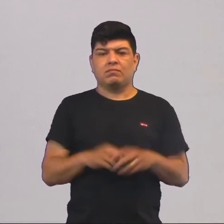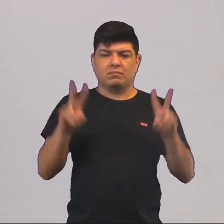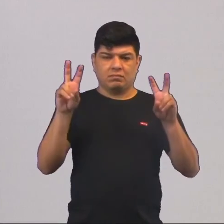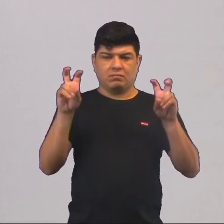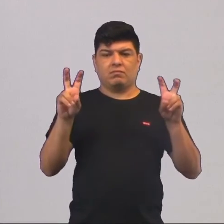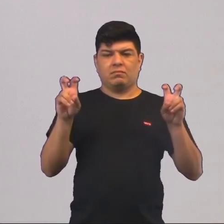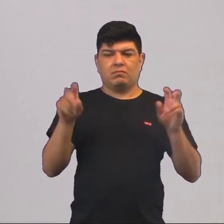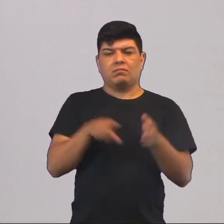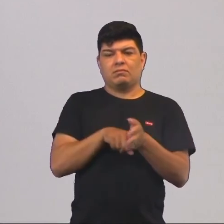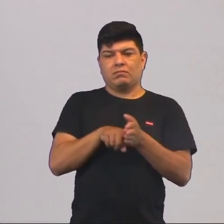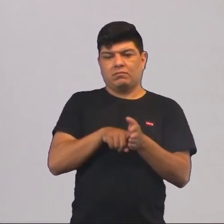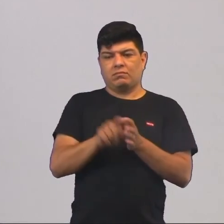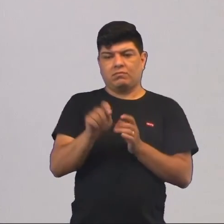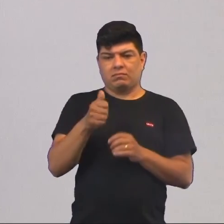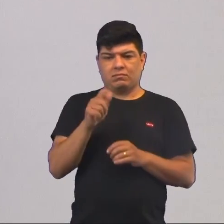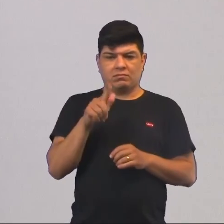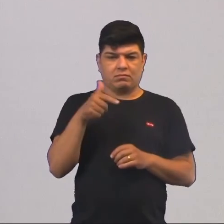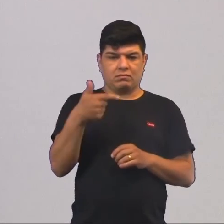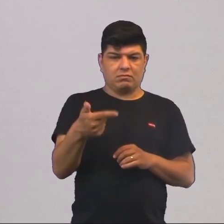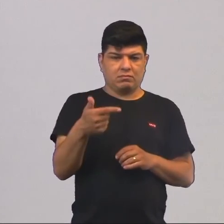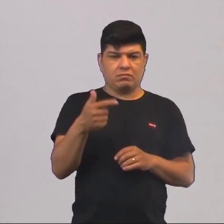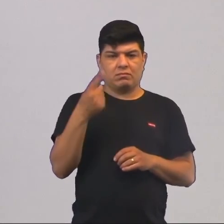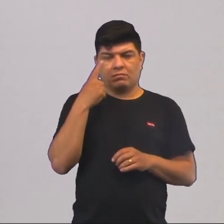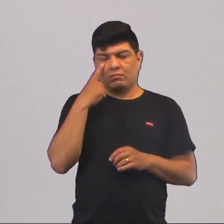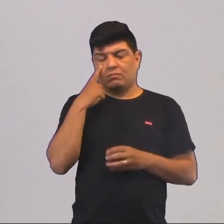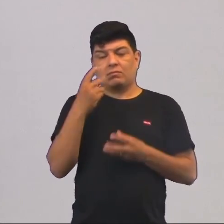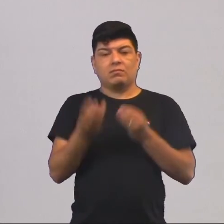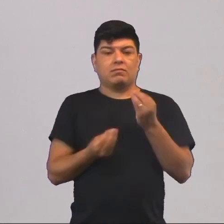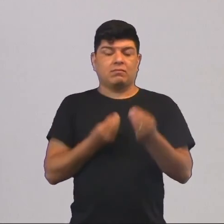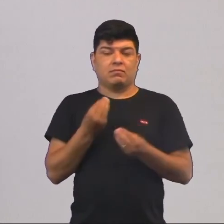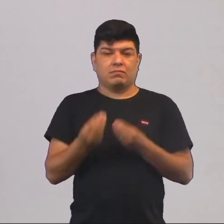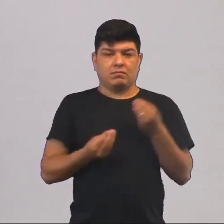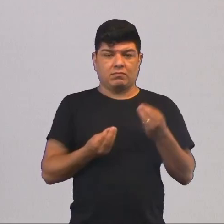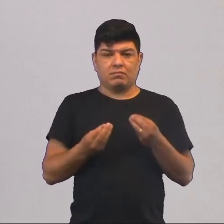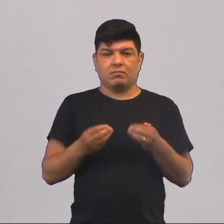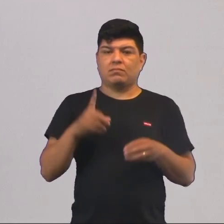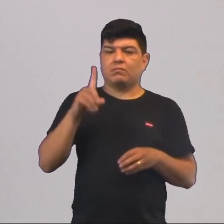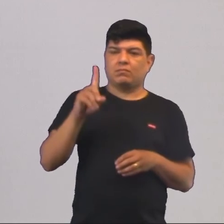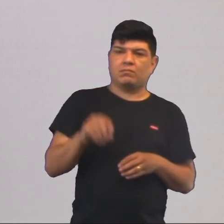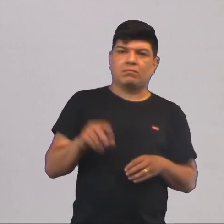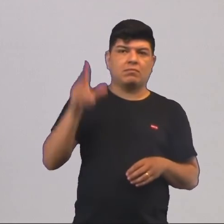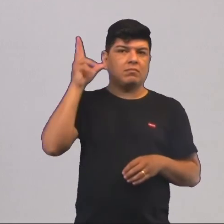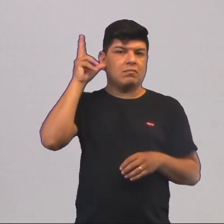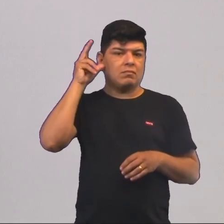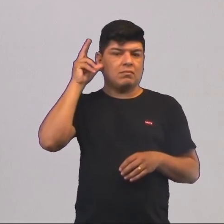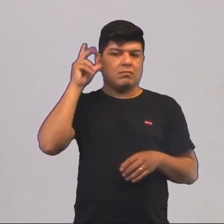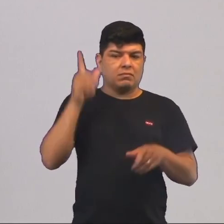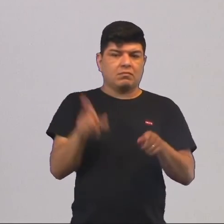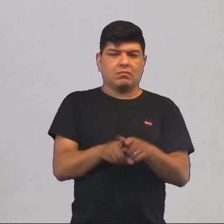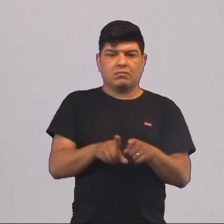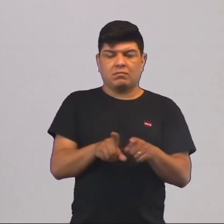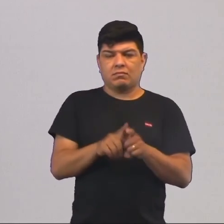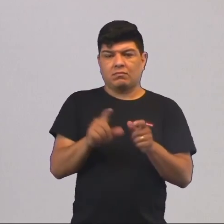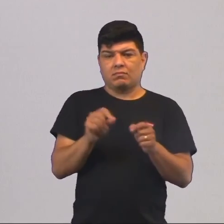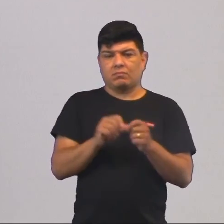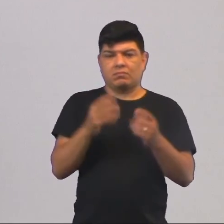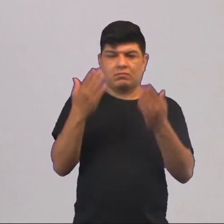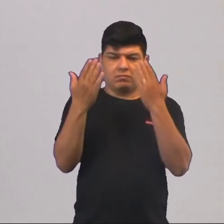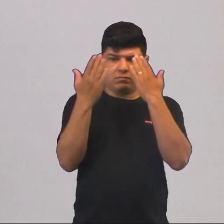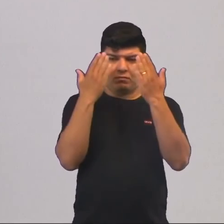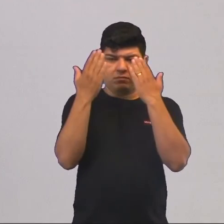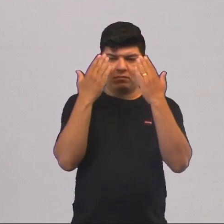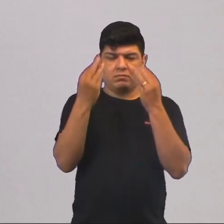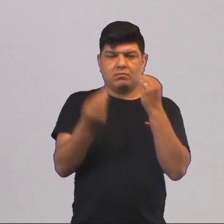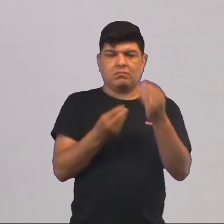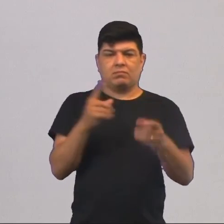títulos aí, pesquisarem um pouquinho depois para observar como que era o som, né? E fazer uma relação de